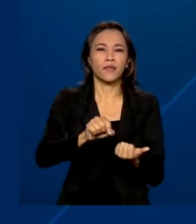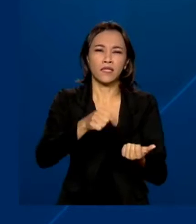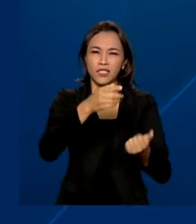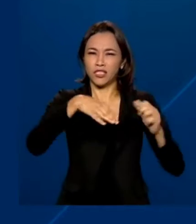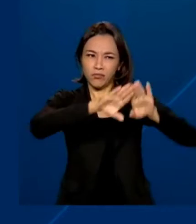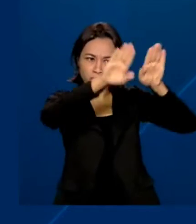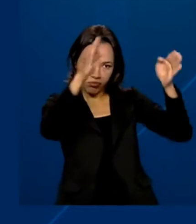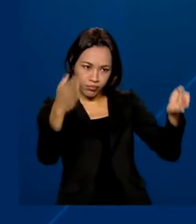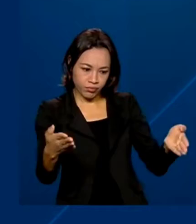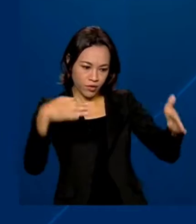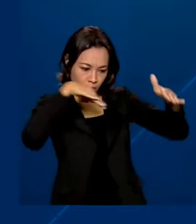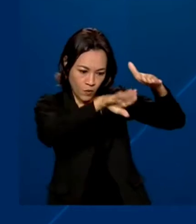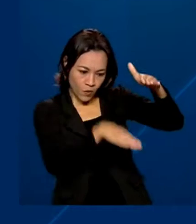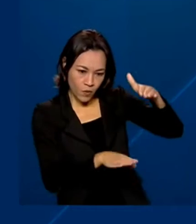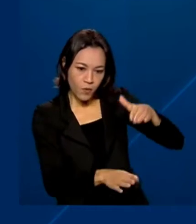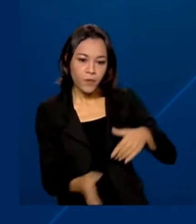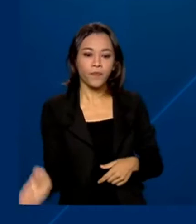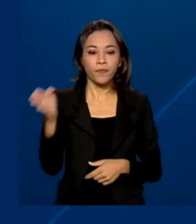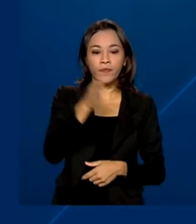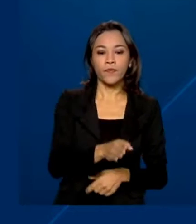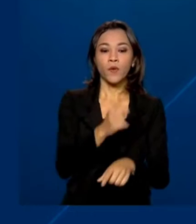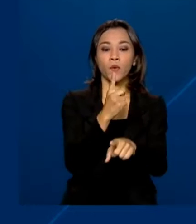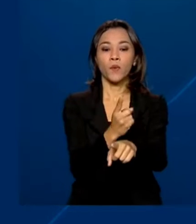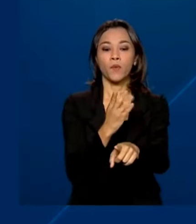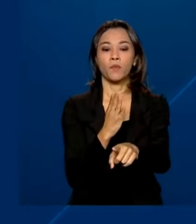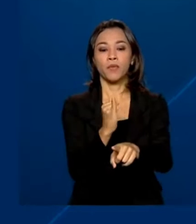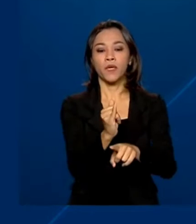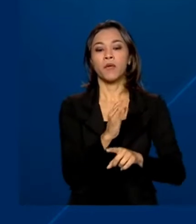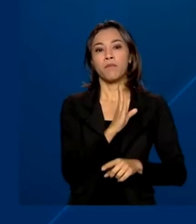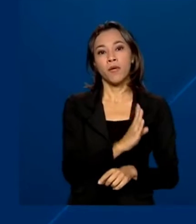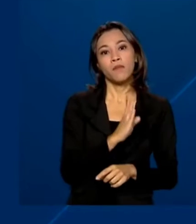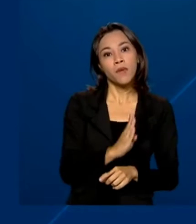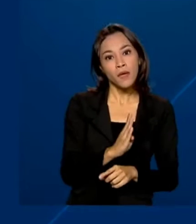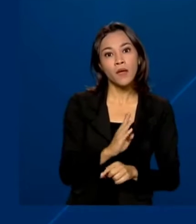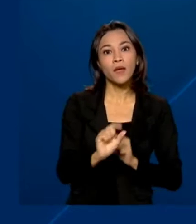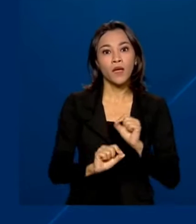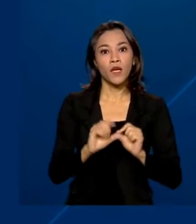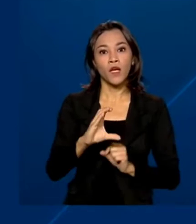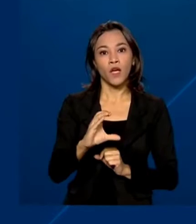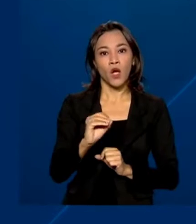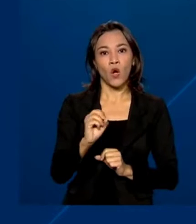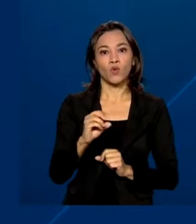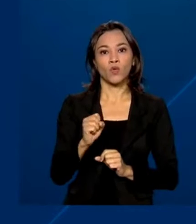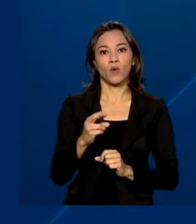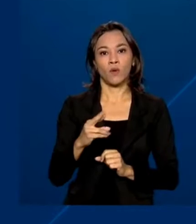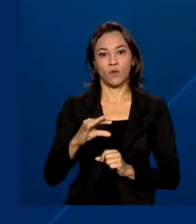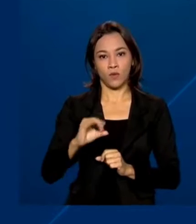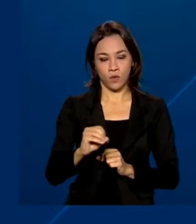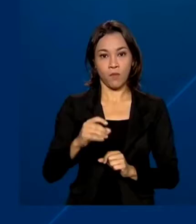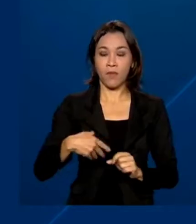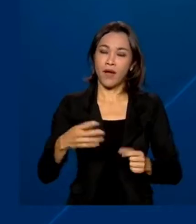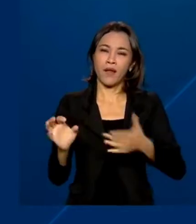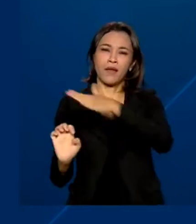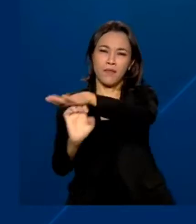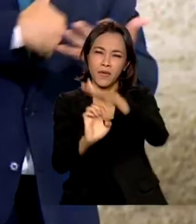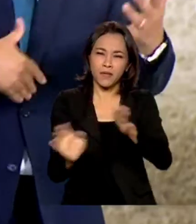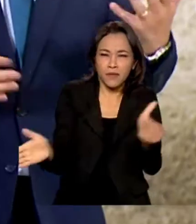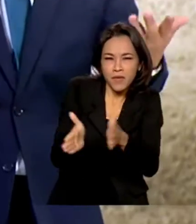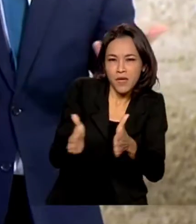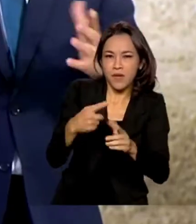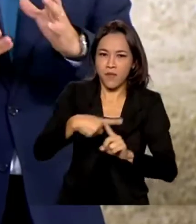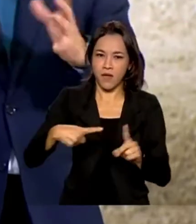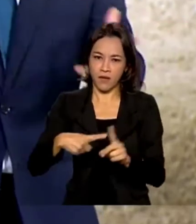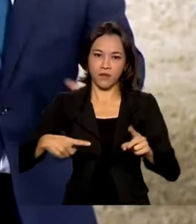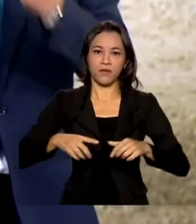armazéns. R$ 1 bilhão vai financiar o BB Consórcio Armazenagem para pequenos e médios produtores.